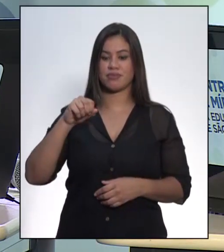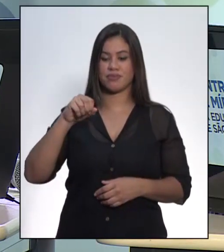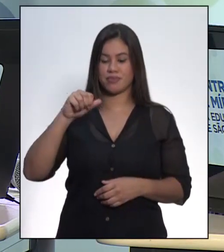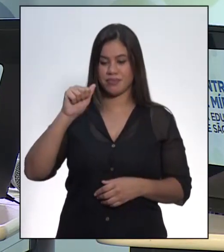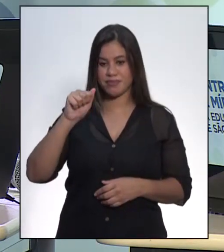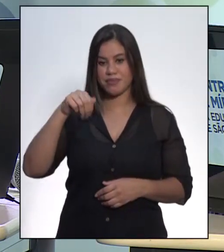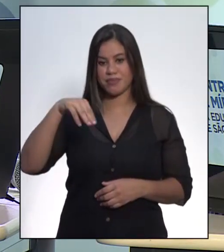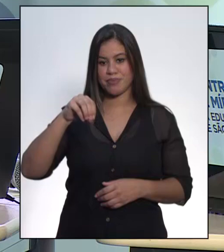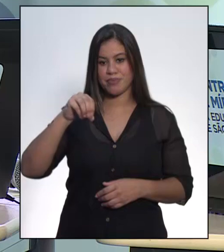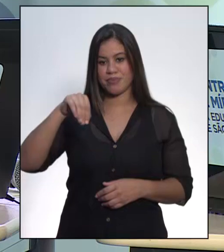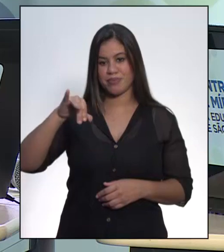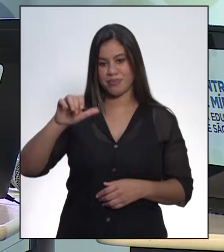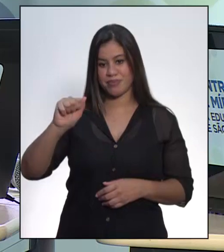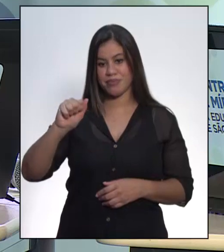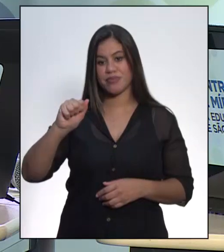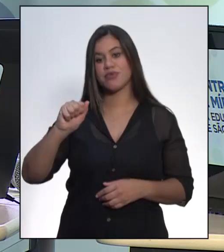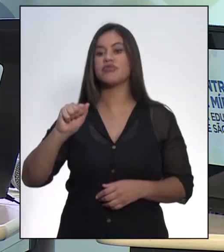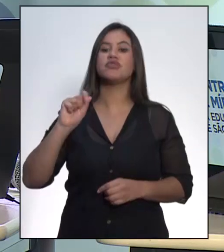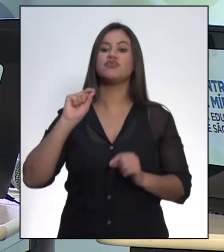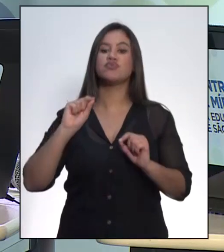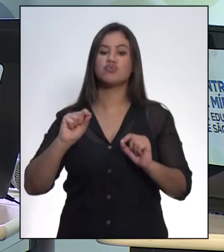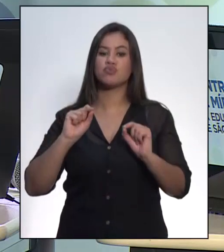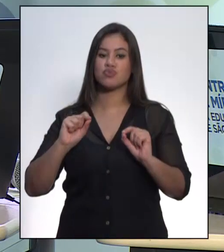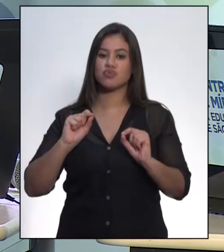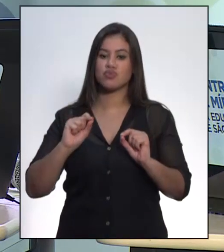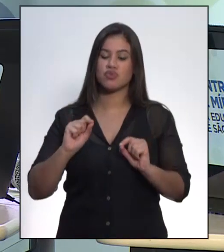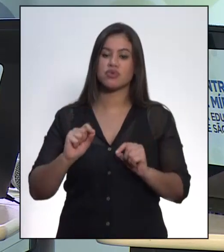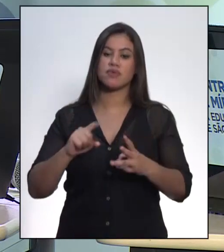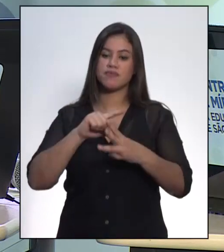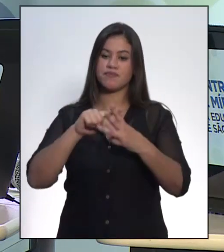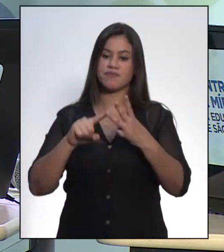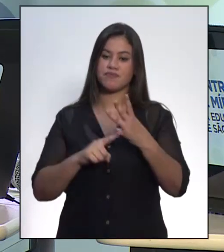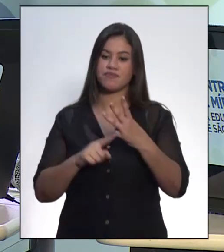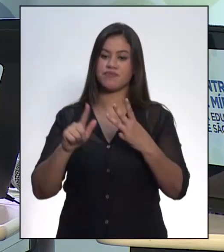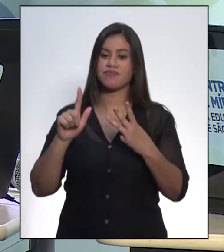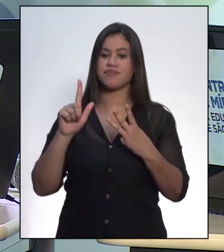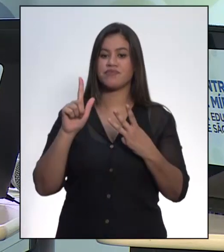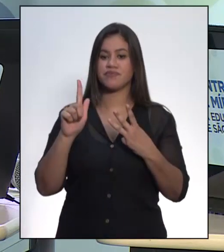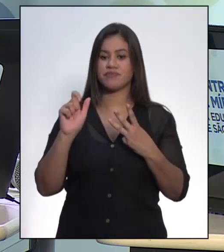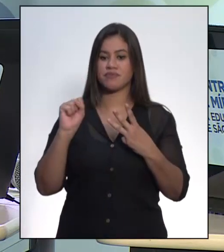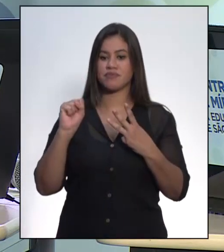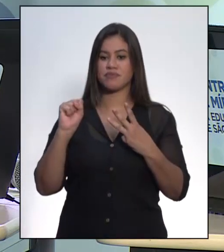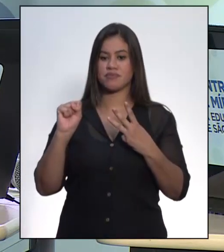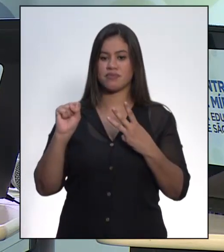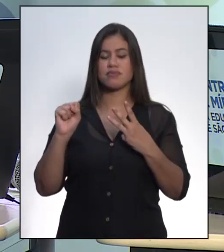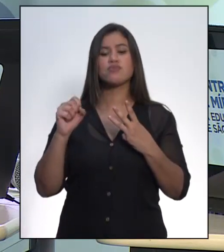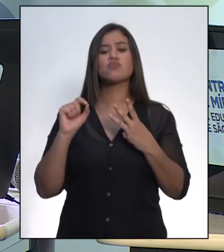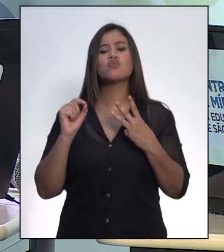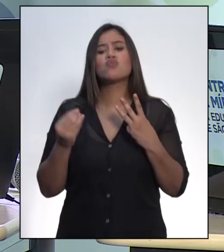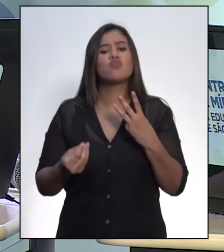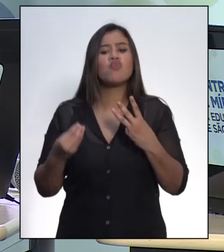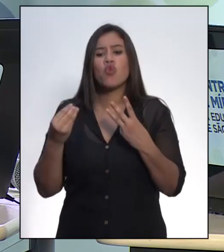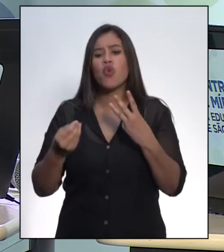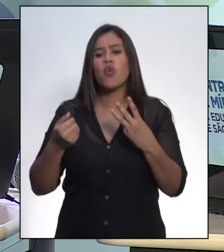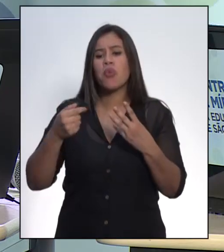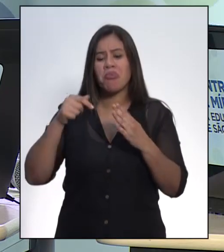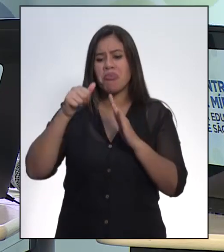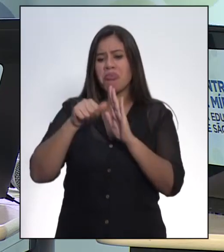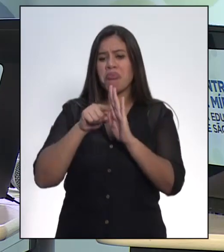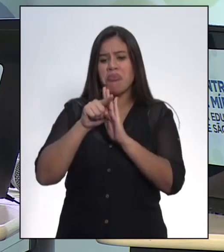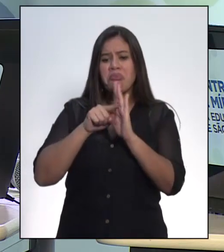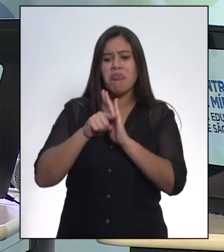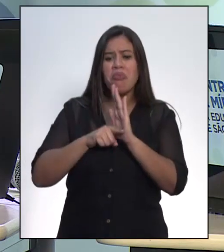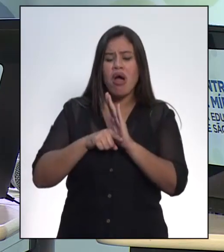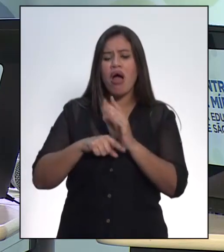slide. Essa síntese da amônia, a gente tem 3 gases. Pô, professor, e agora que eu tenho 3 gases, como eu vou analisar qual é o lado que